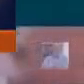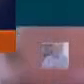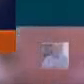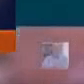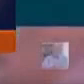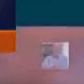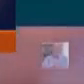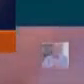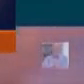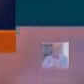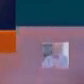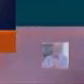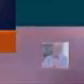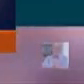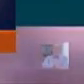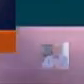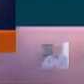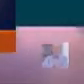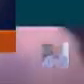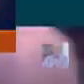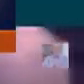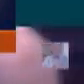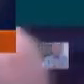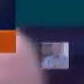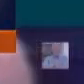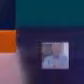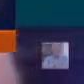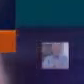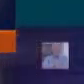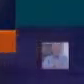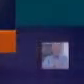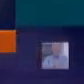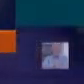global. Ela diz que nós estamos vivendo